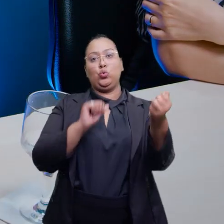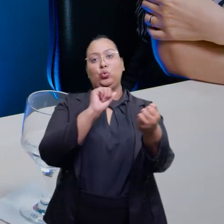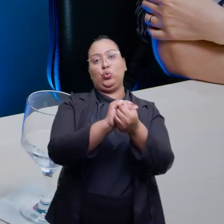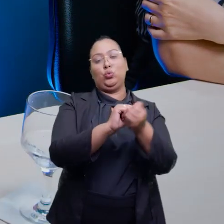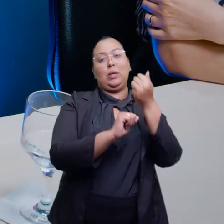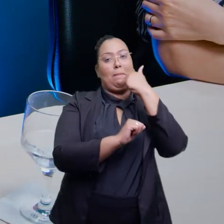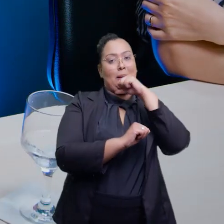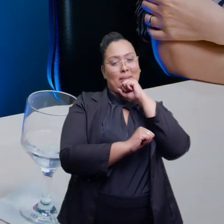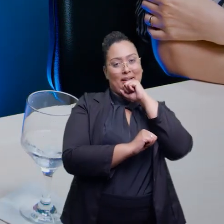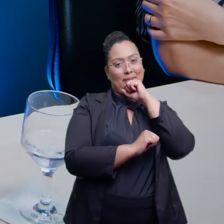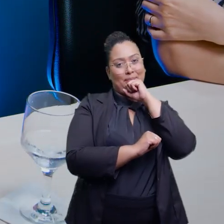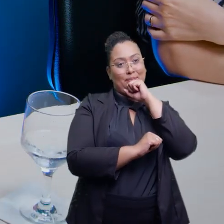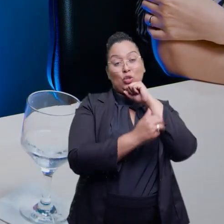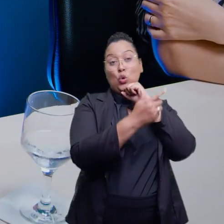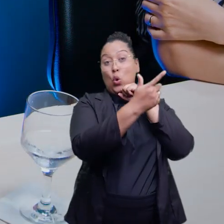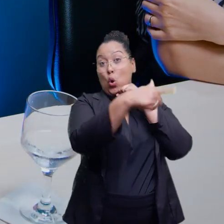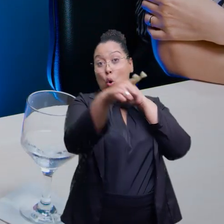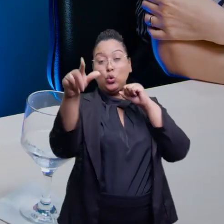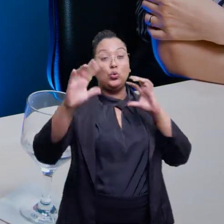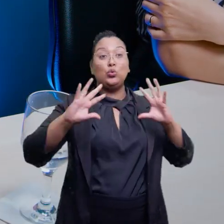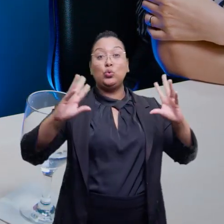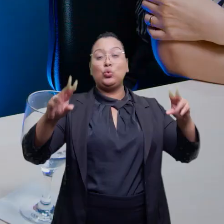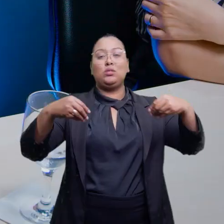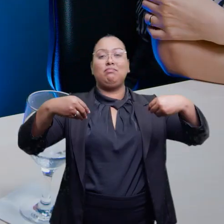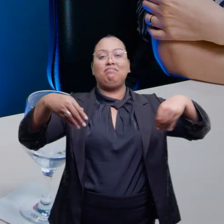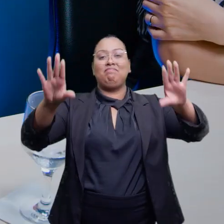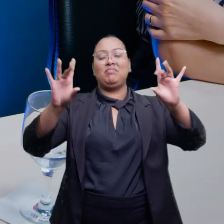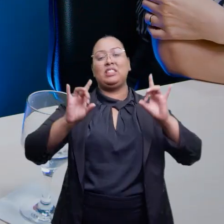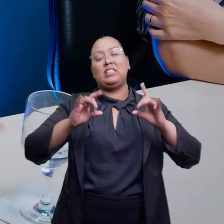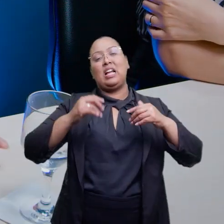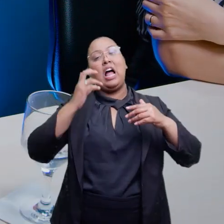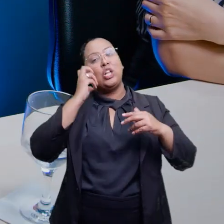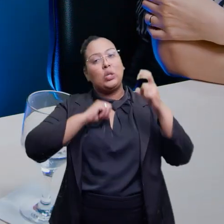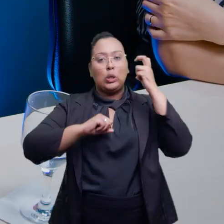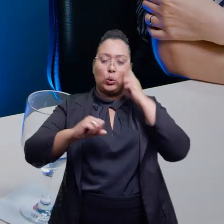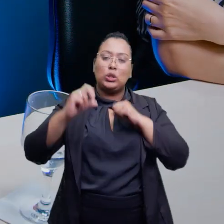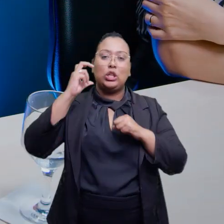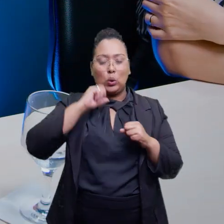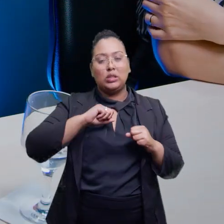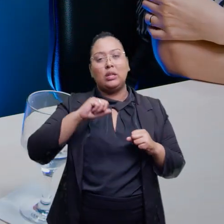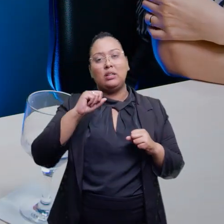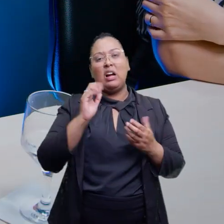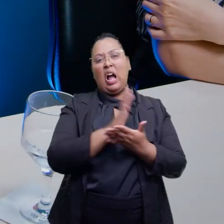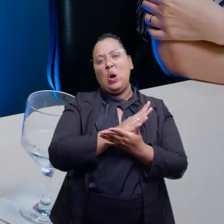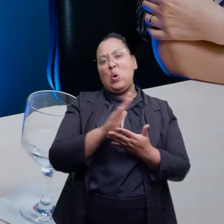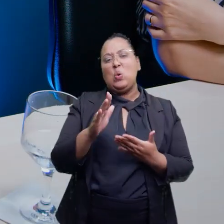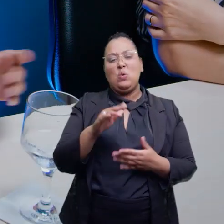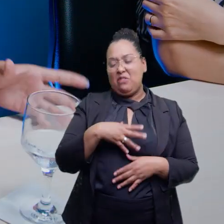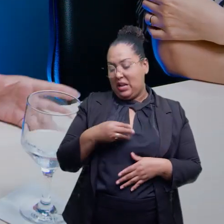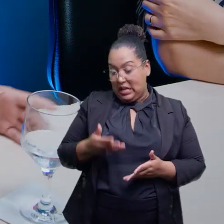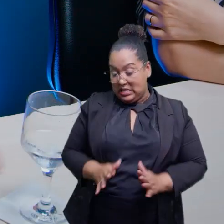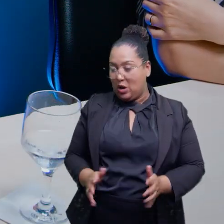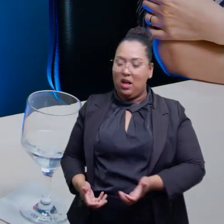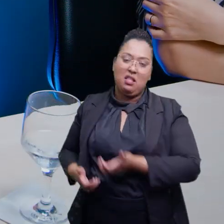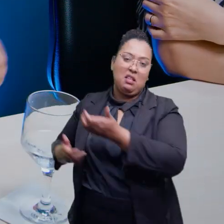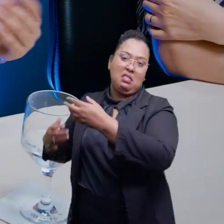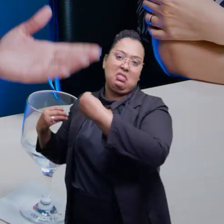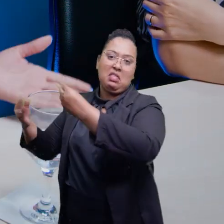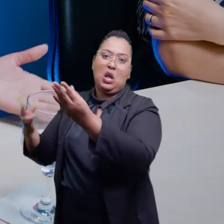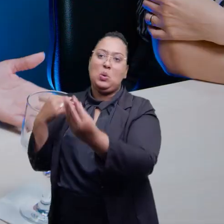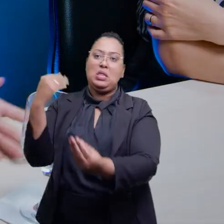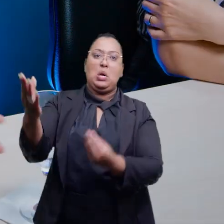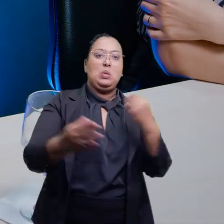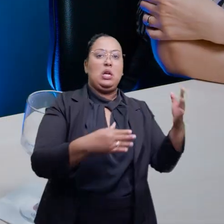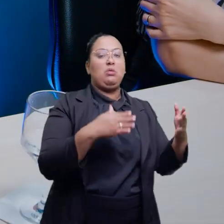minha mãe biológica, o resto tudo está para adoção. Que foi onde ela me falou, né, que alguns deu para um parente, deu para outra e